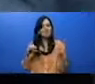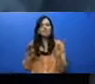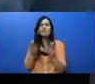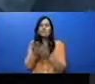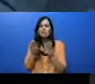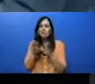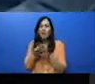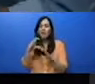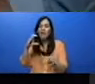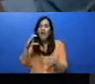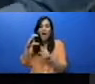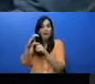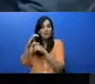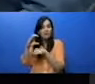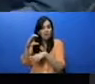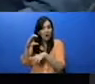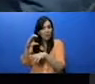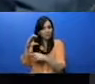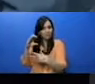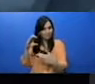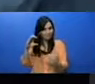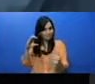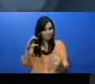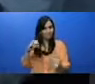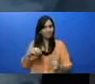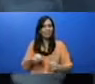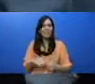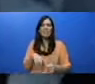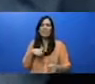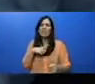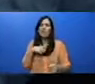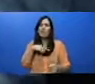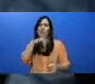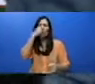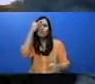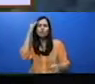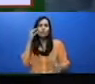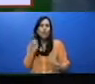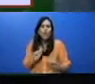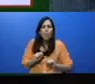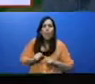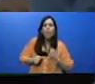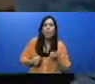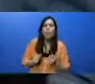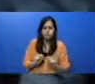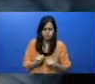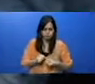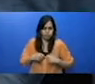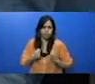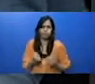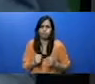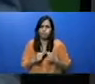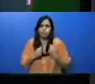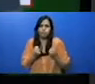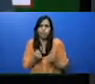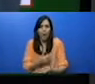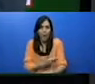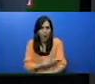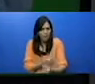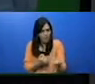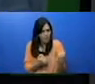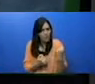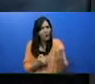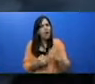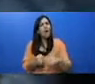nós temos visto várias organizações, várias pessoas que estão lutando, né, para proteger os animais e o